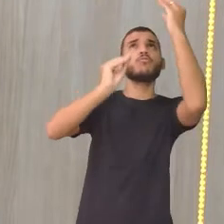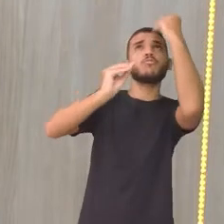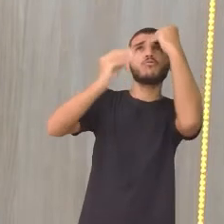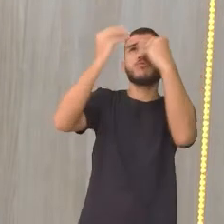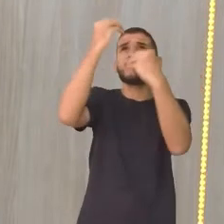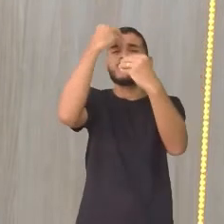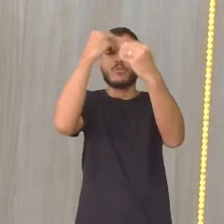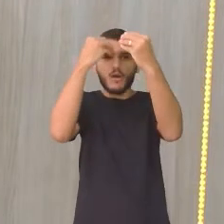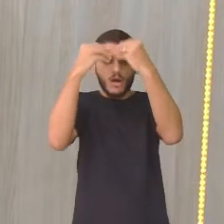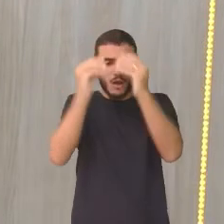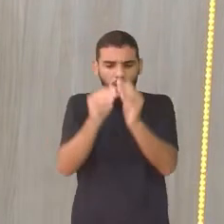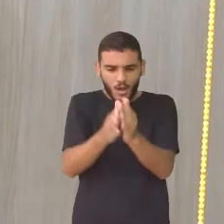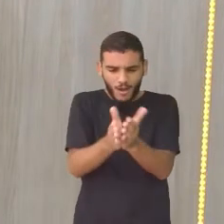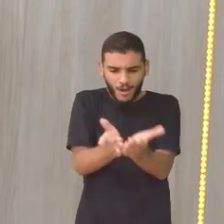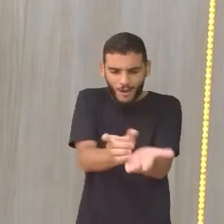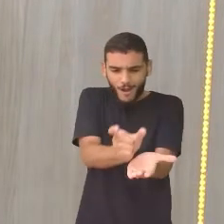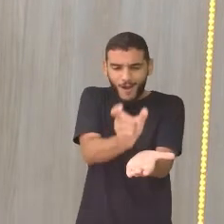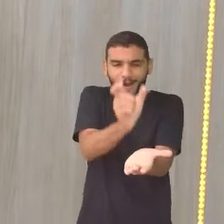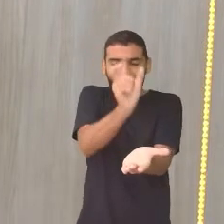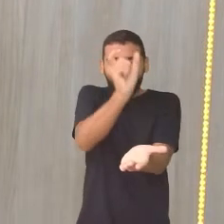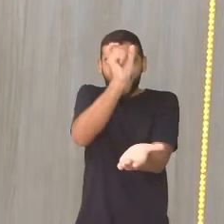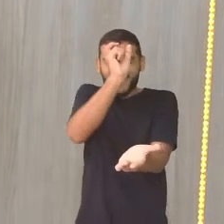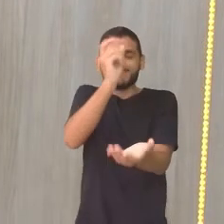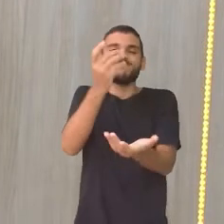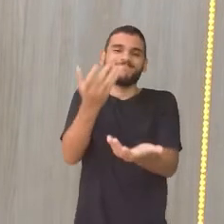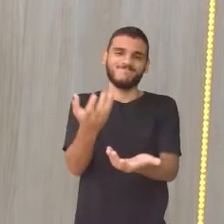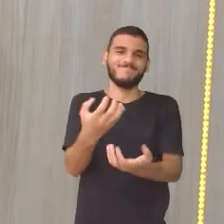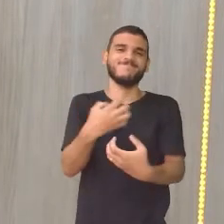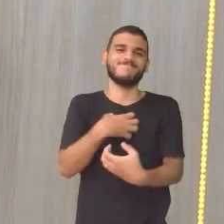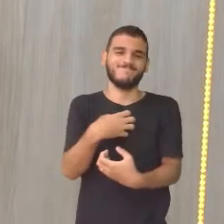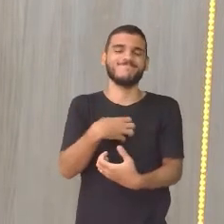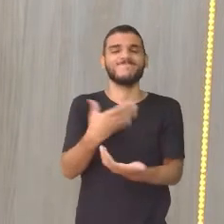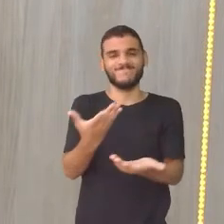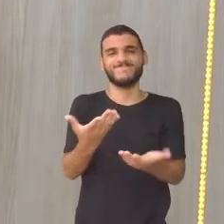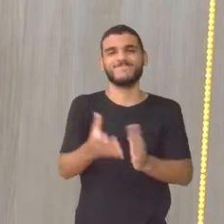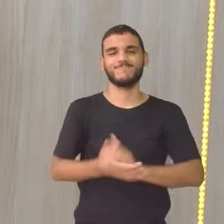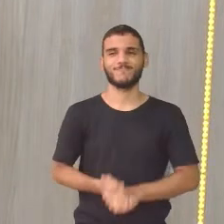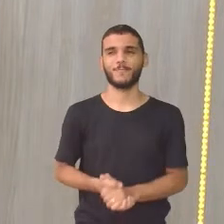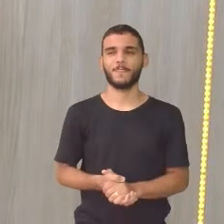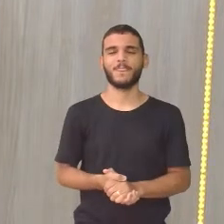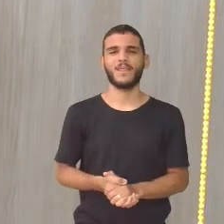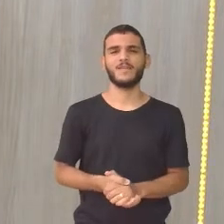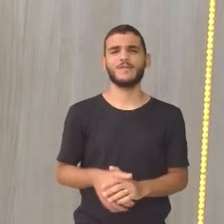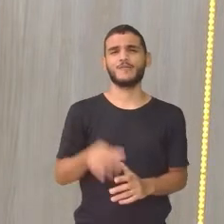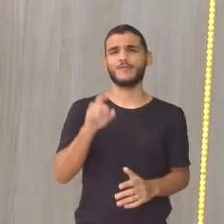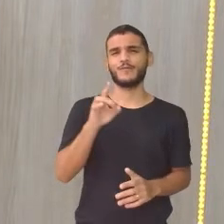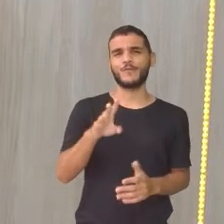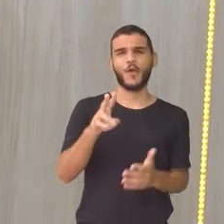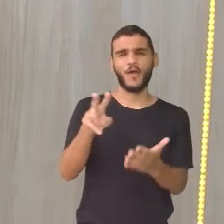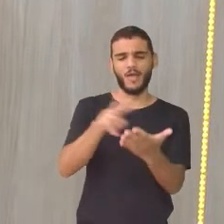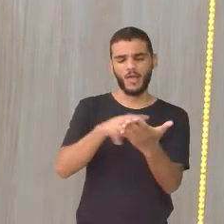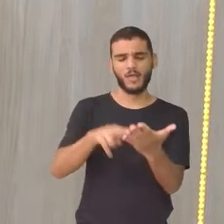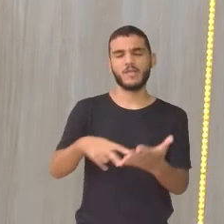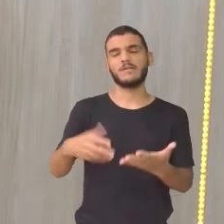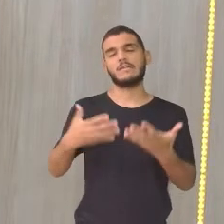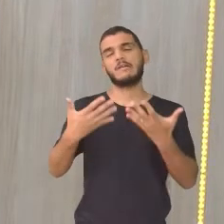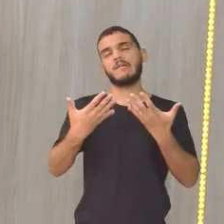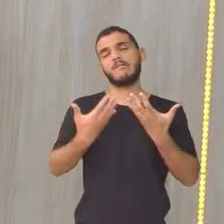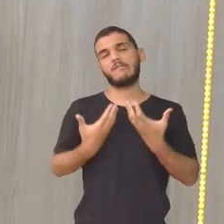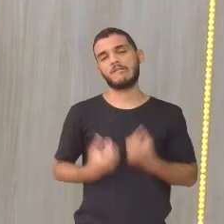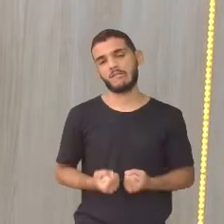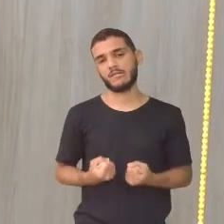ler. Então, vamos pensar na leitura não como algo cansativo, mas algo